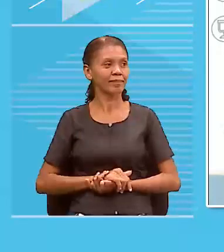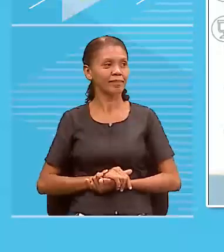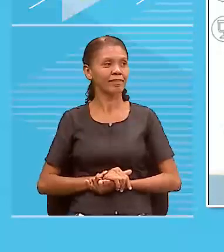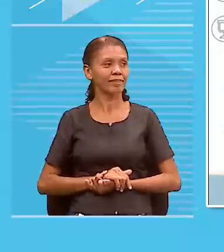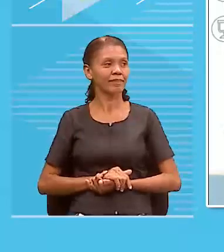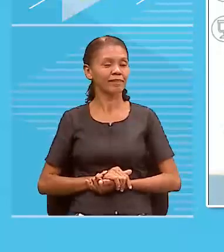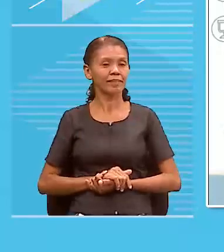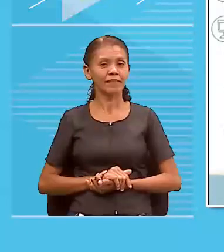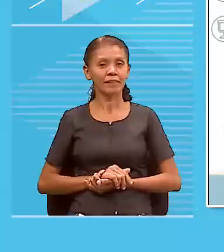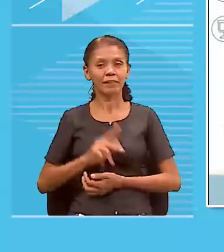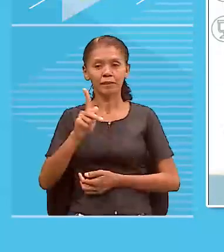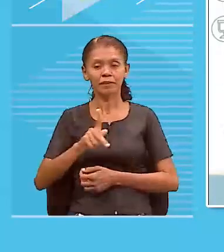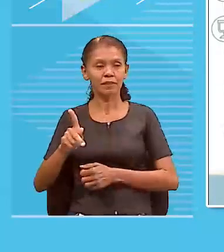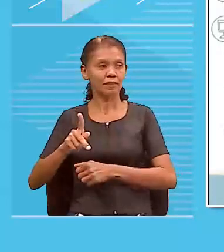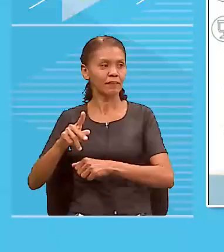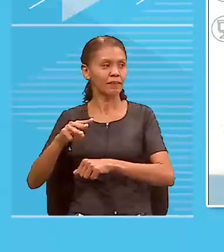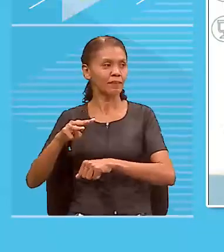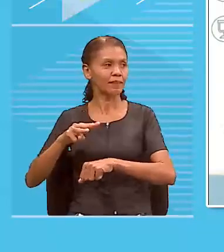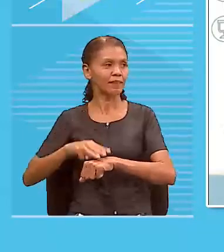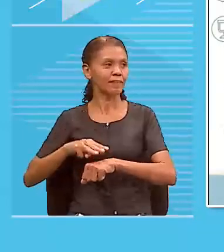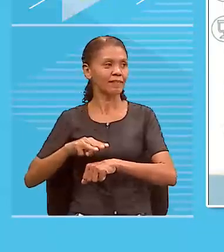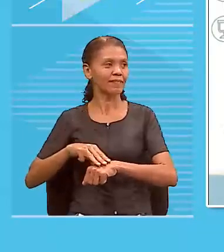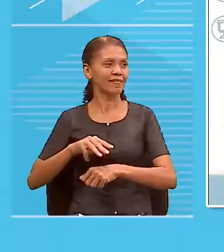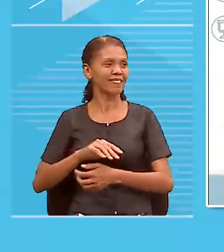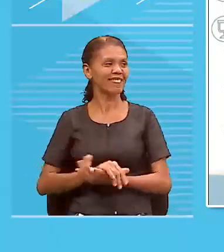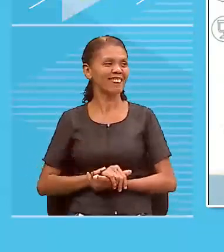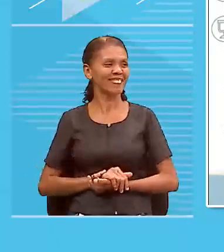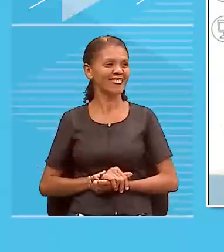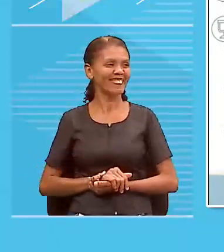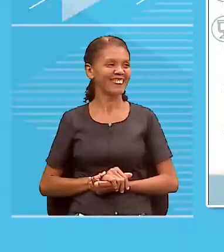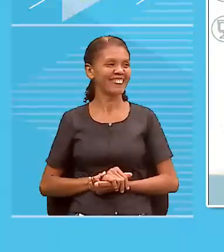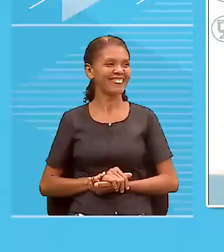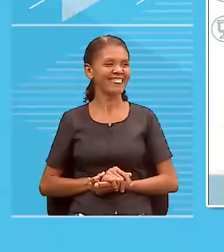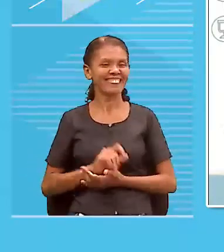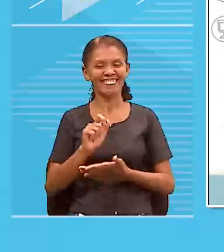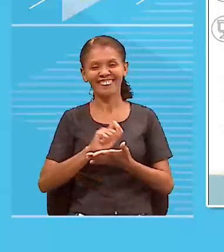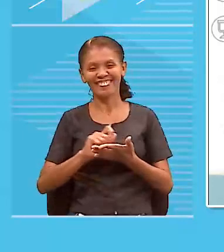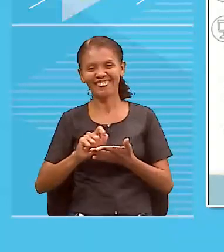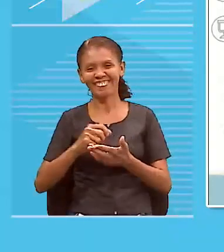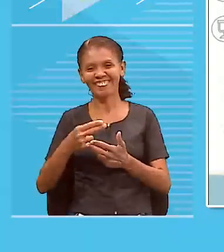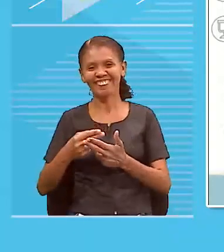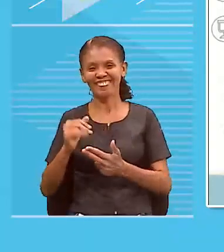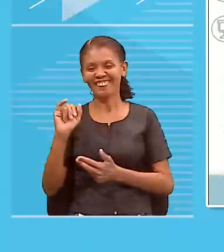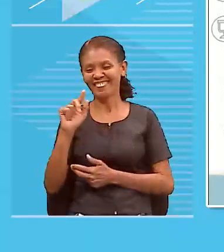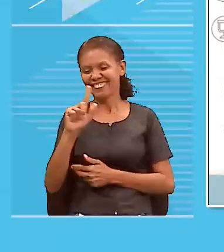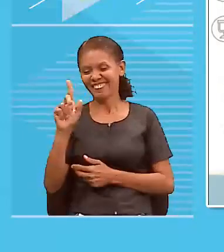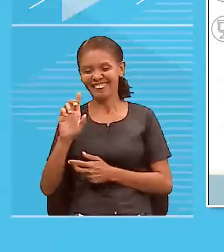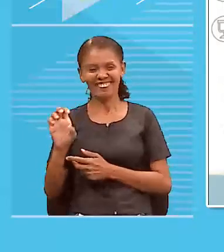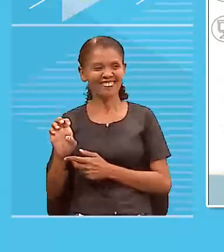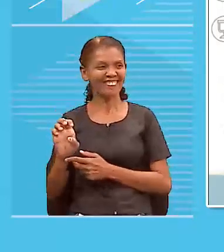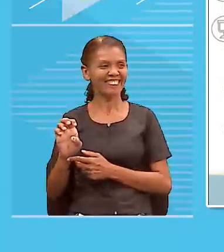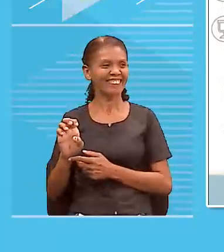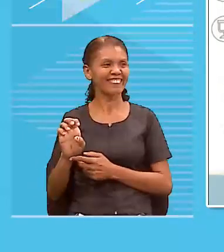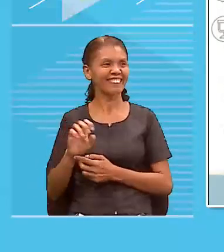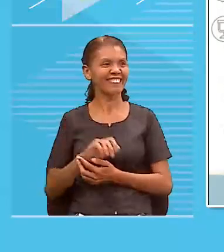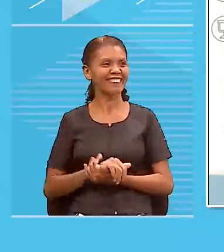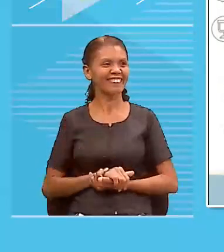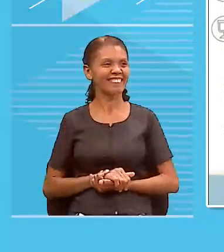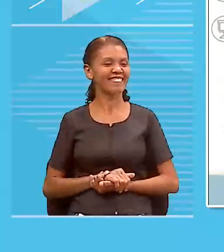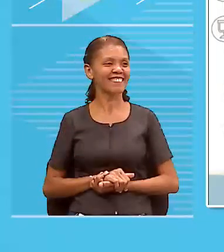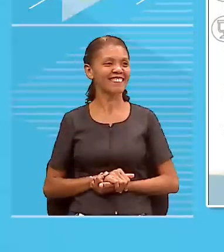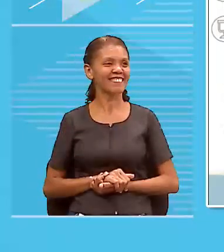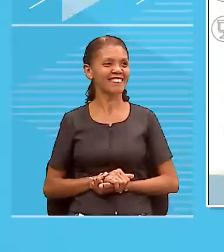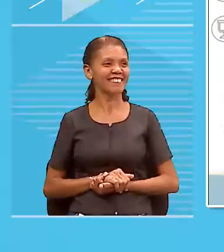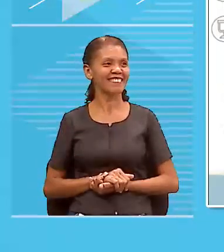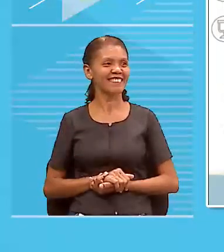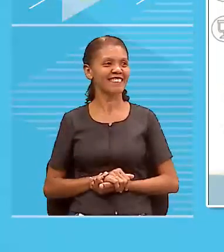o seu Rafael Rizzi tá ele escreve até com z né Gabriel então Easy vamos lá professor não tem essa palavra